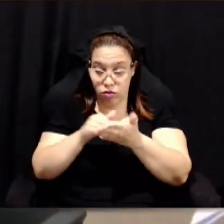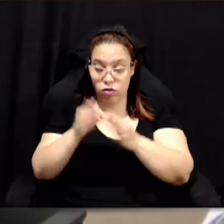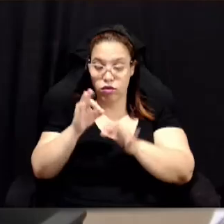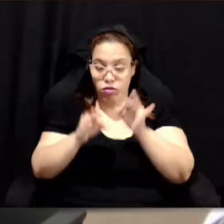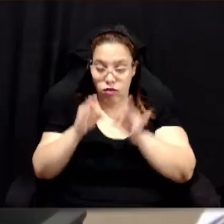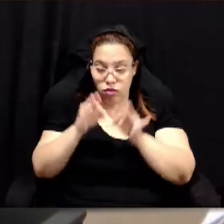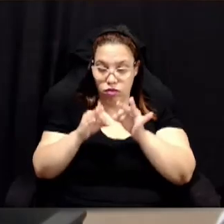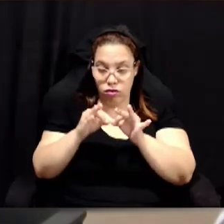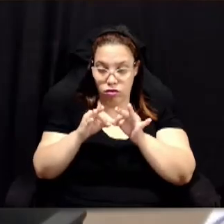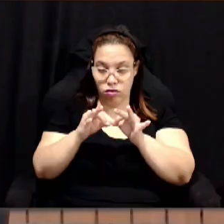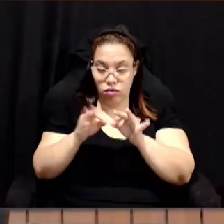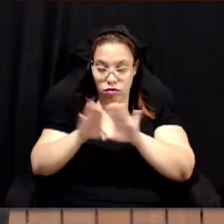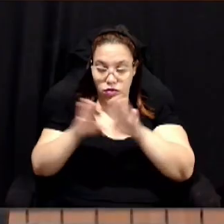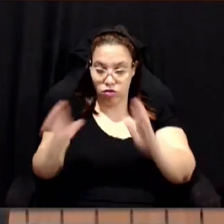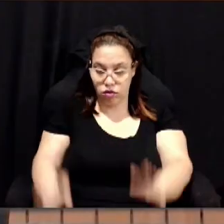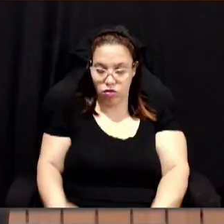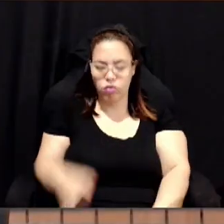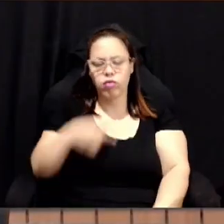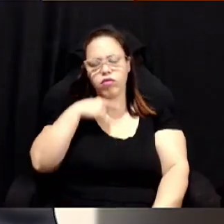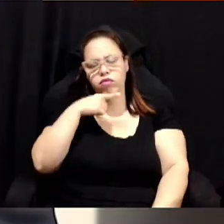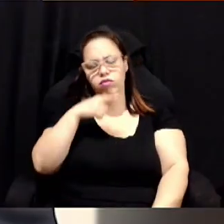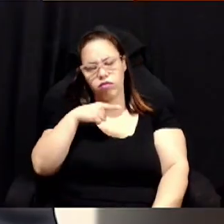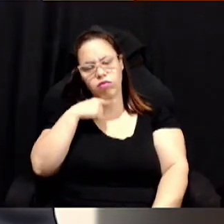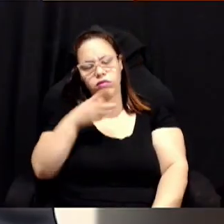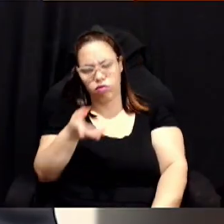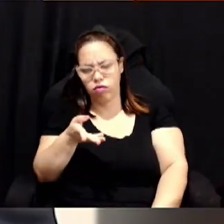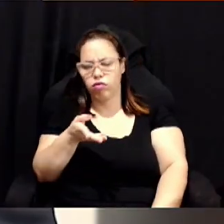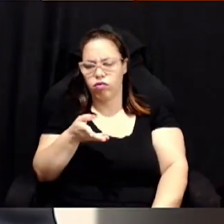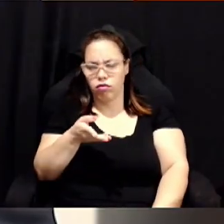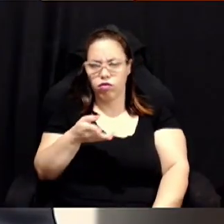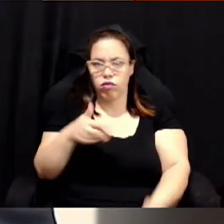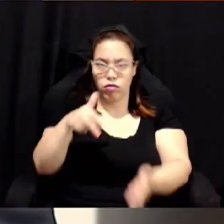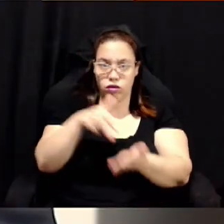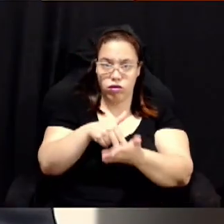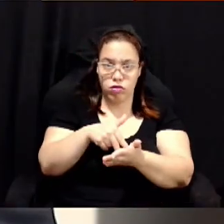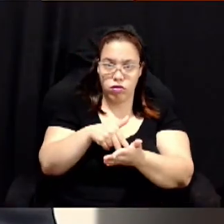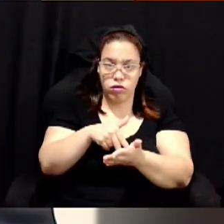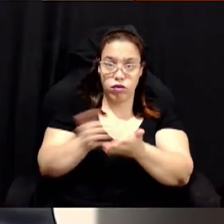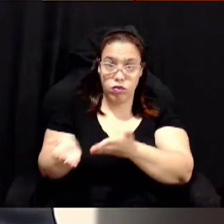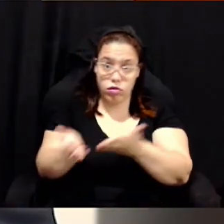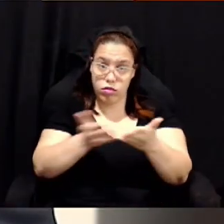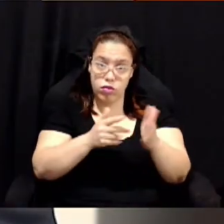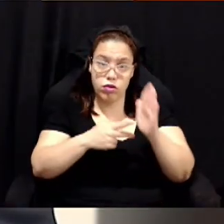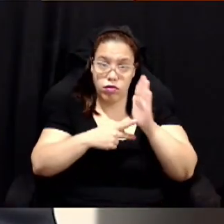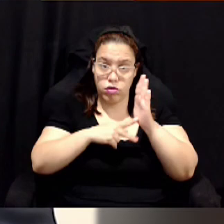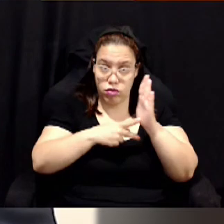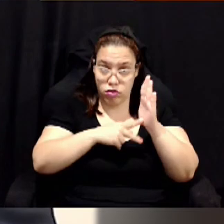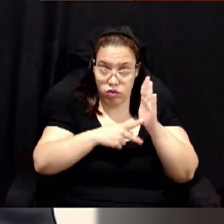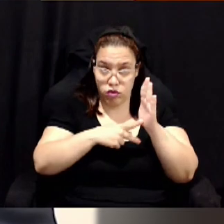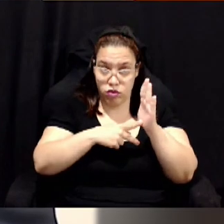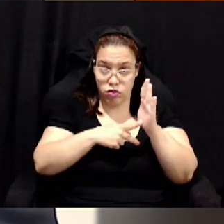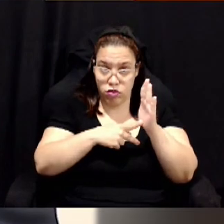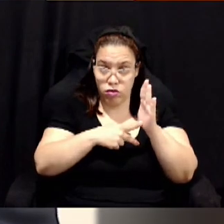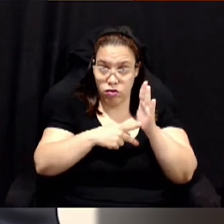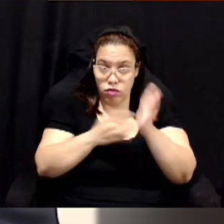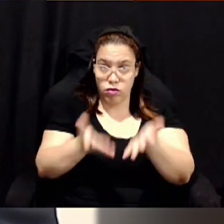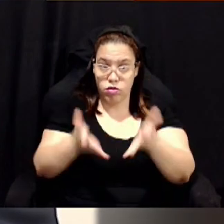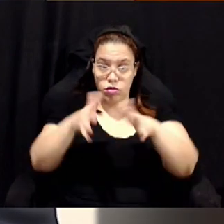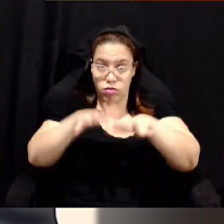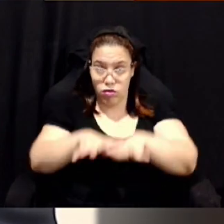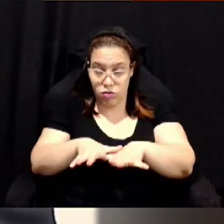da mesa e tirou dúvidas do público que compareceu. Há uma demanda do sindicato de implementar esse plano